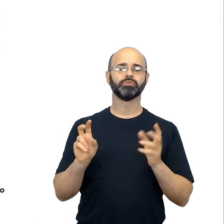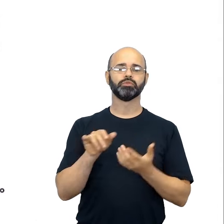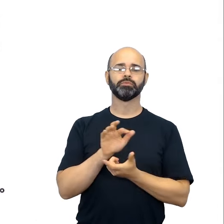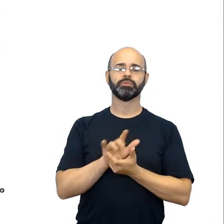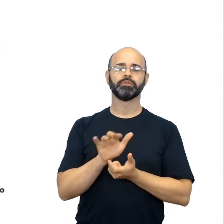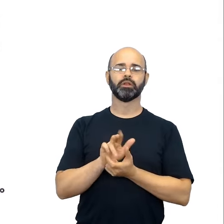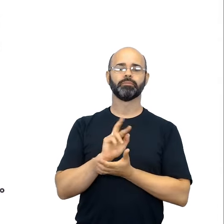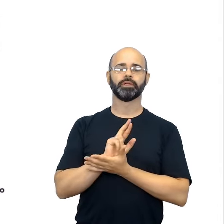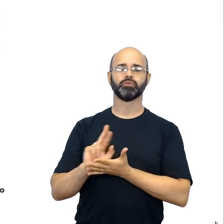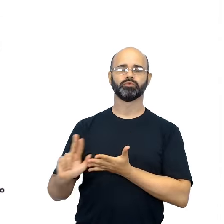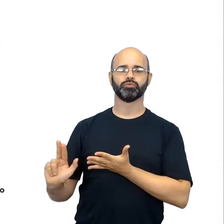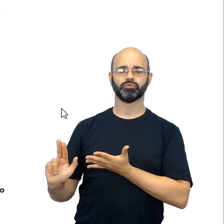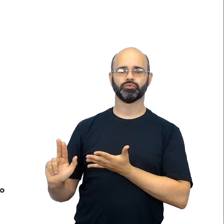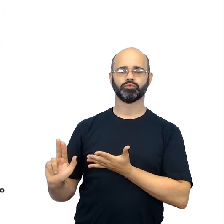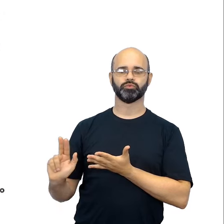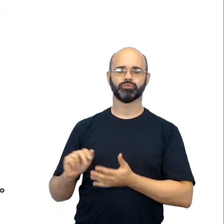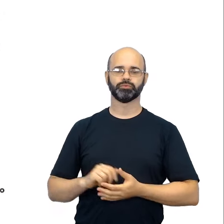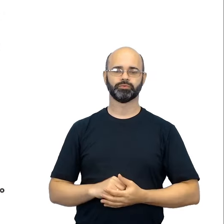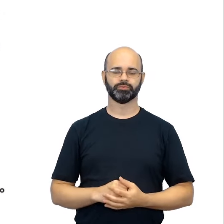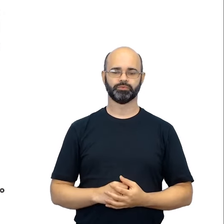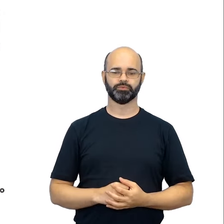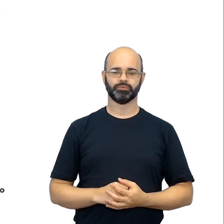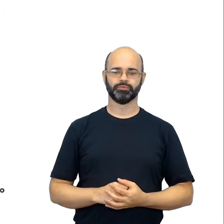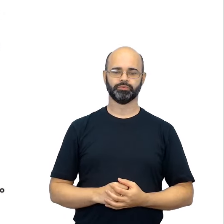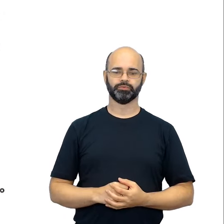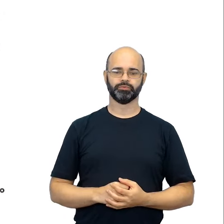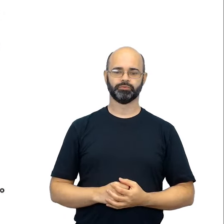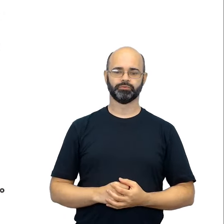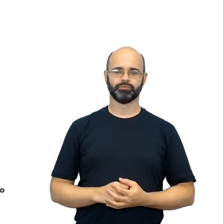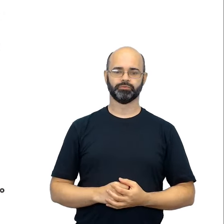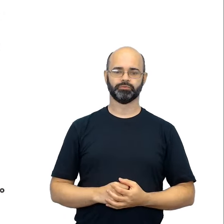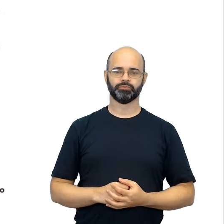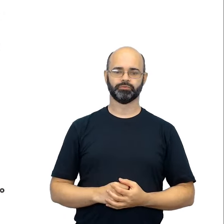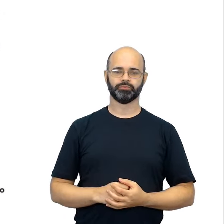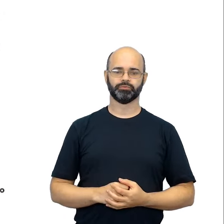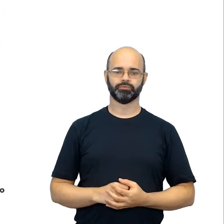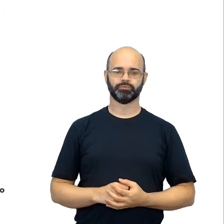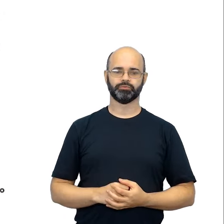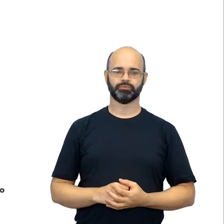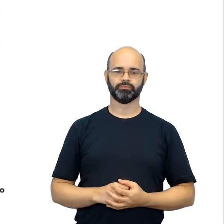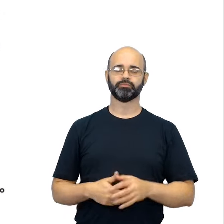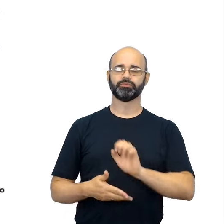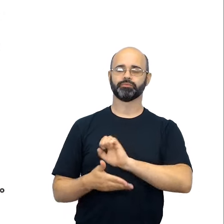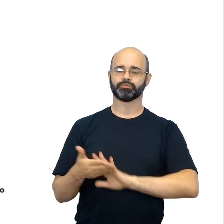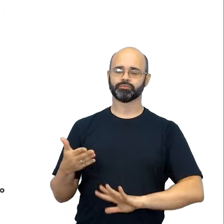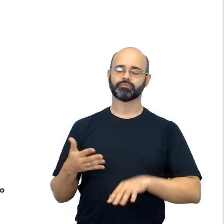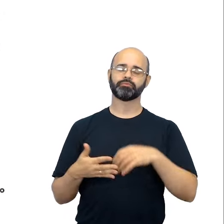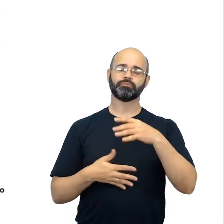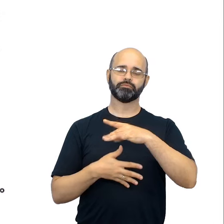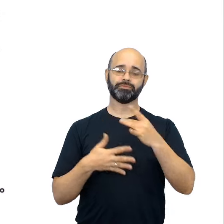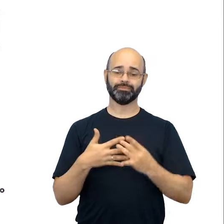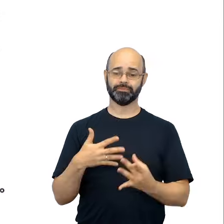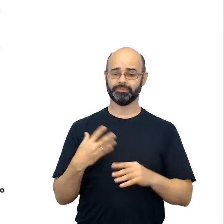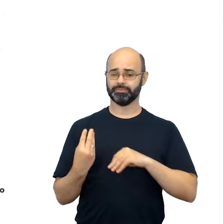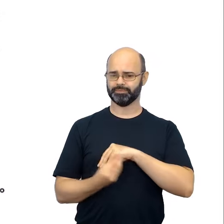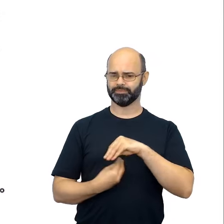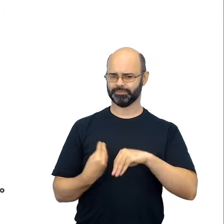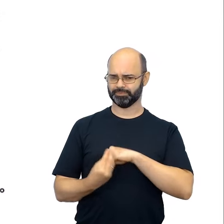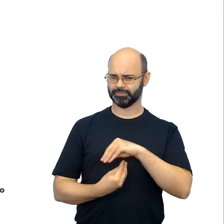multiletramento. Estamos, então, propondo uma atividade interdisciplinar, uma proposta interdisciplinar, a